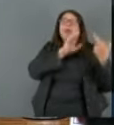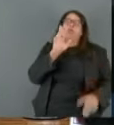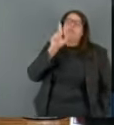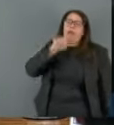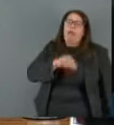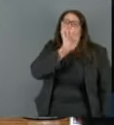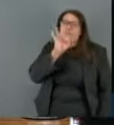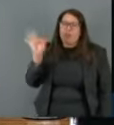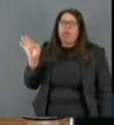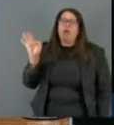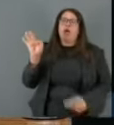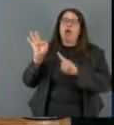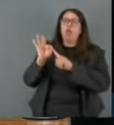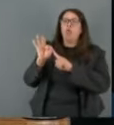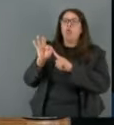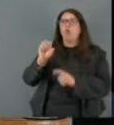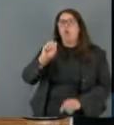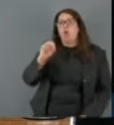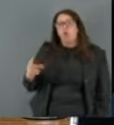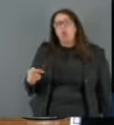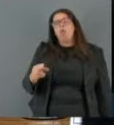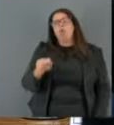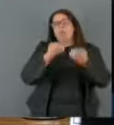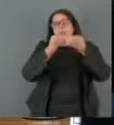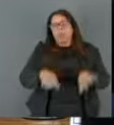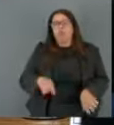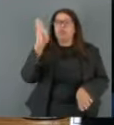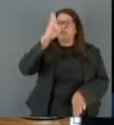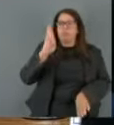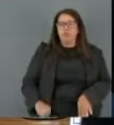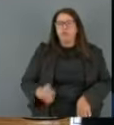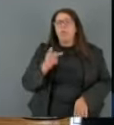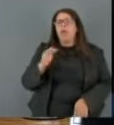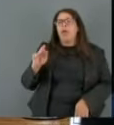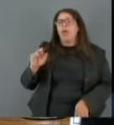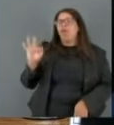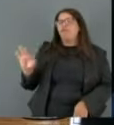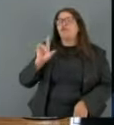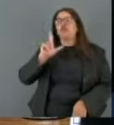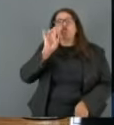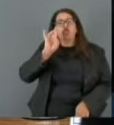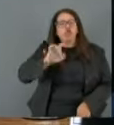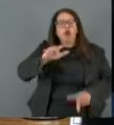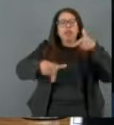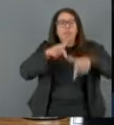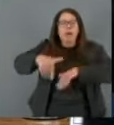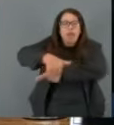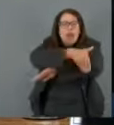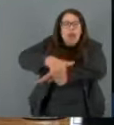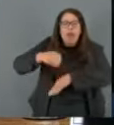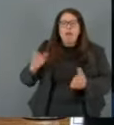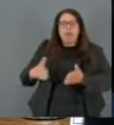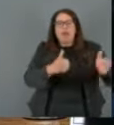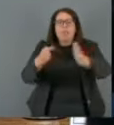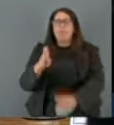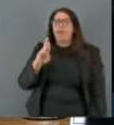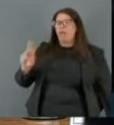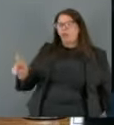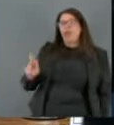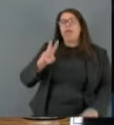que firam de alguma forma os interesses da União. A Polícia Rodoviária Federal, como dito, só trabalha nas rodovias federais, e a Polícia Penal